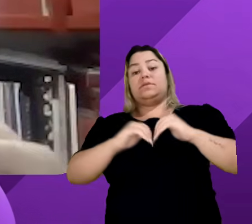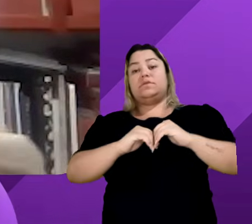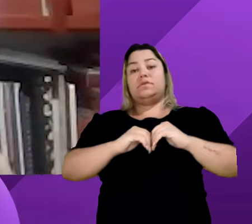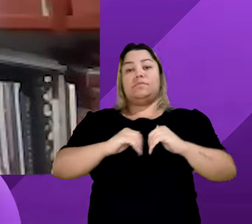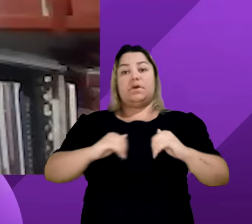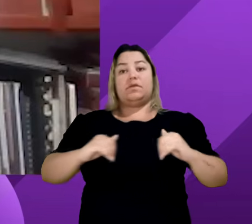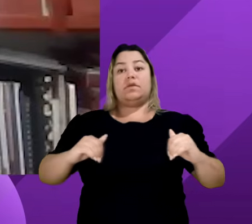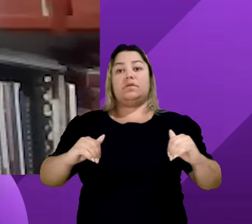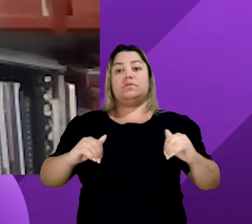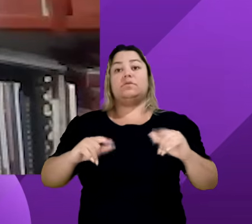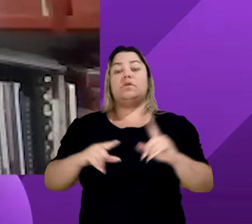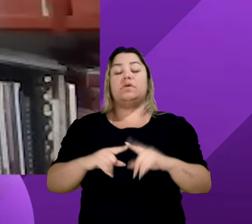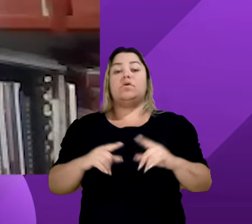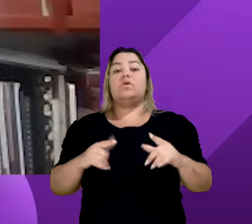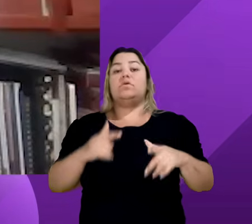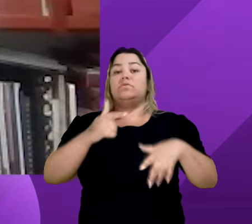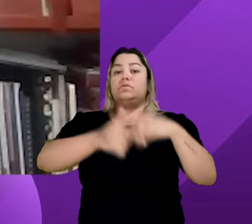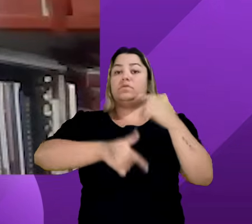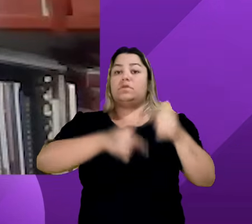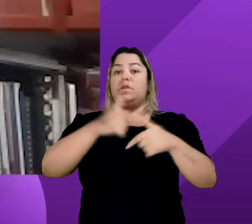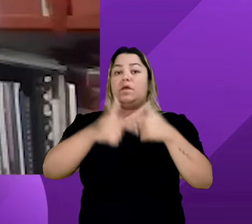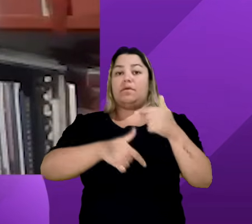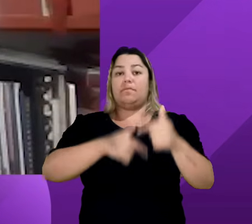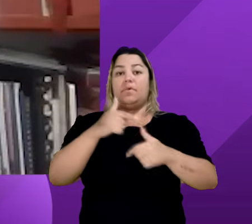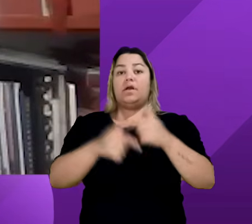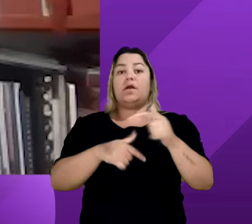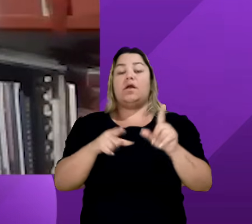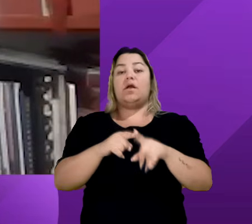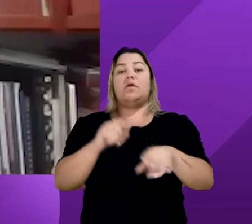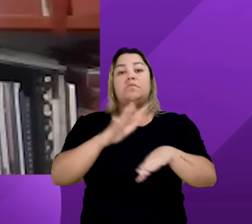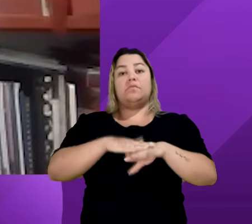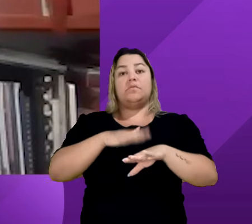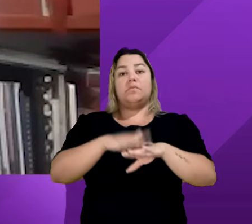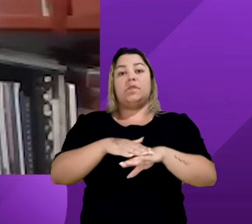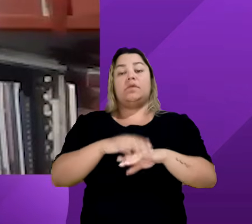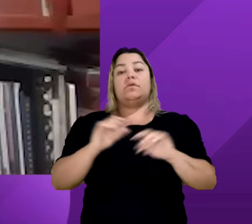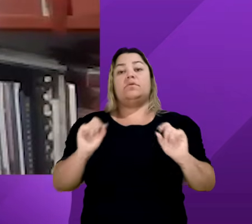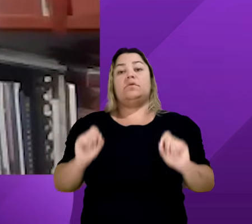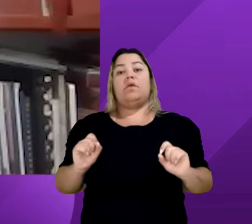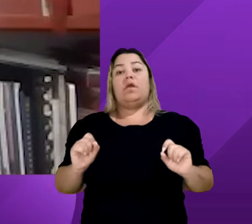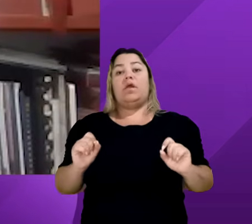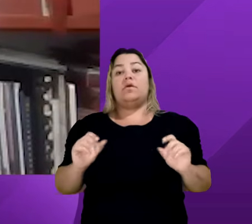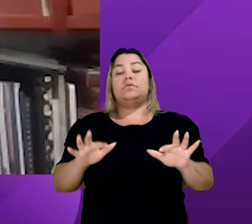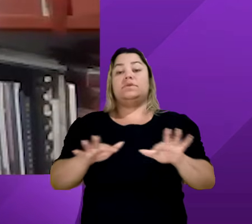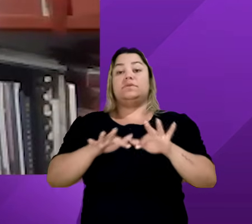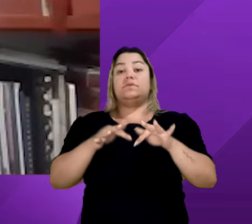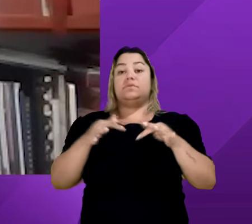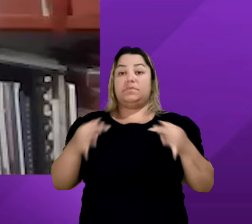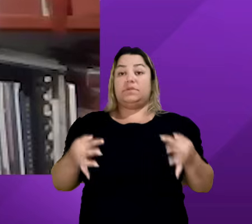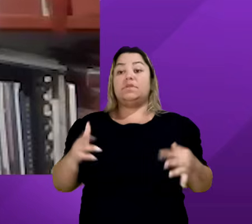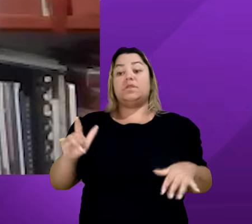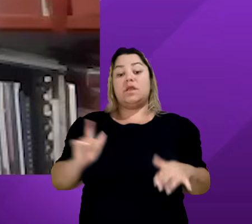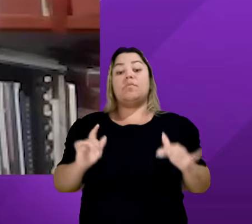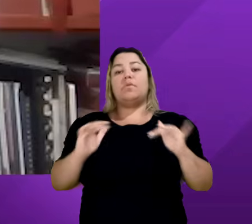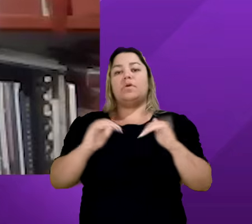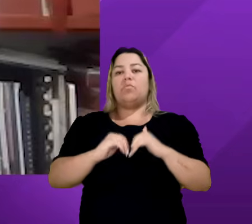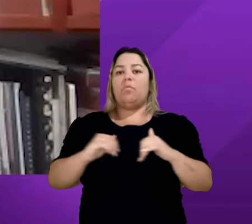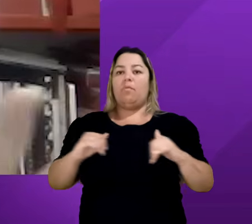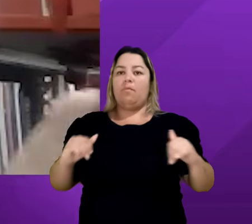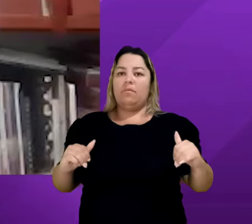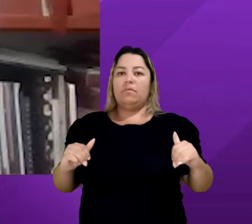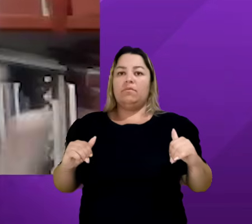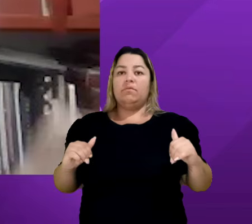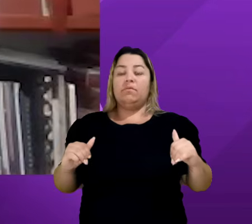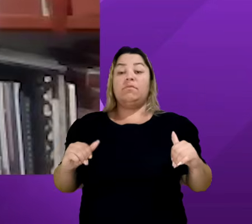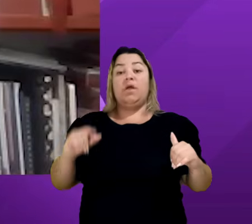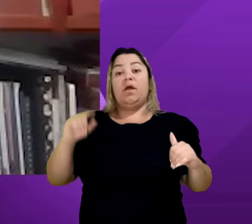cargos, que, para ser bem simples, tem uma separação, os cargos que são para as mulheres e os